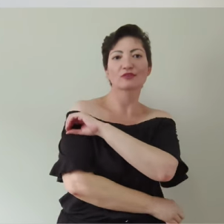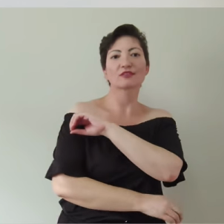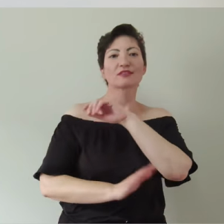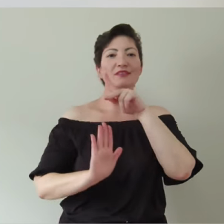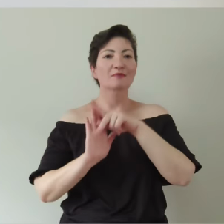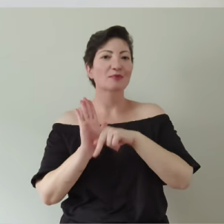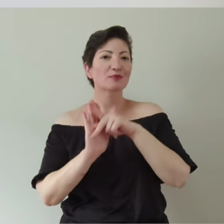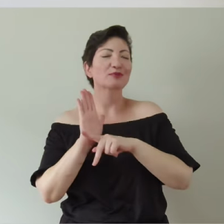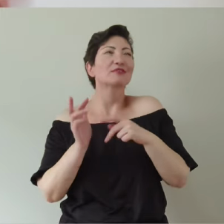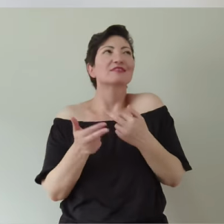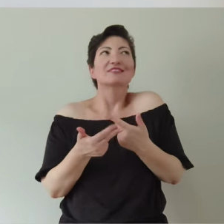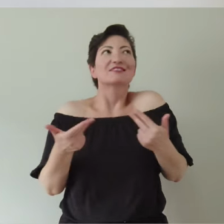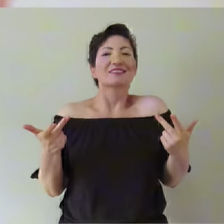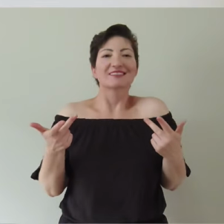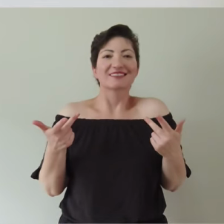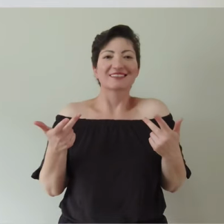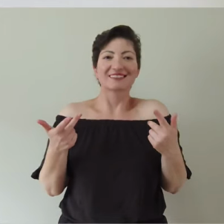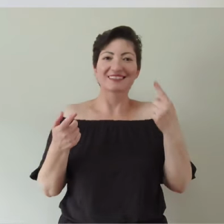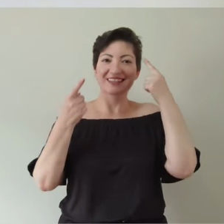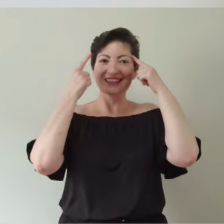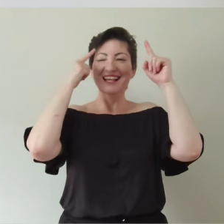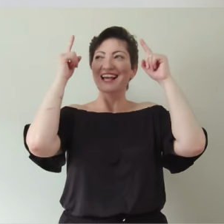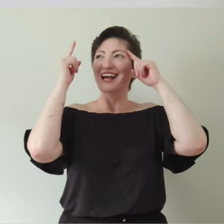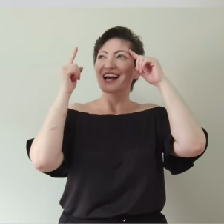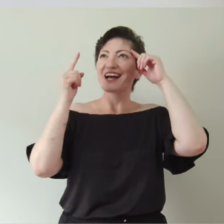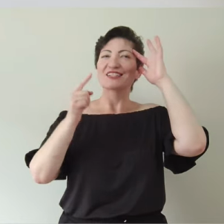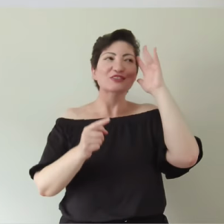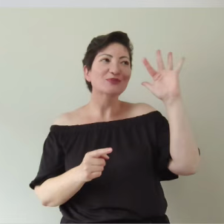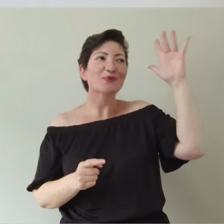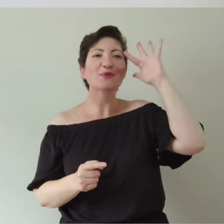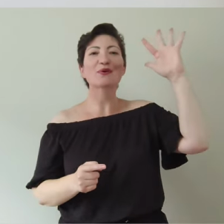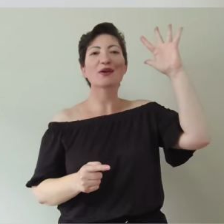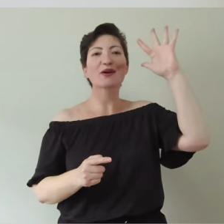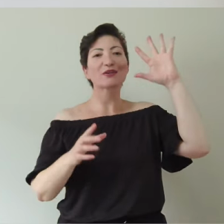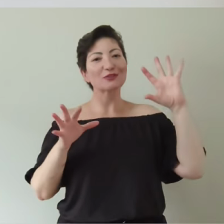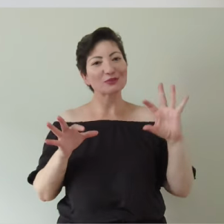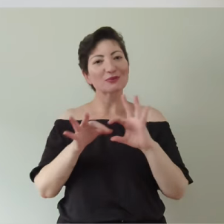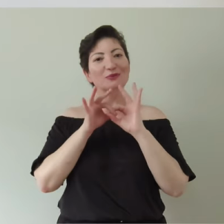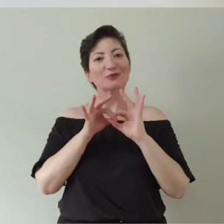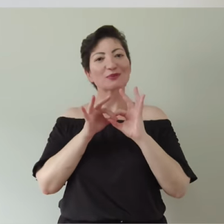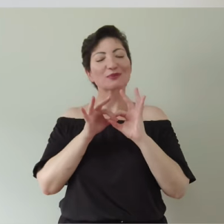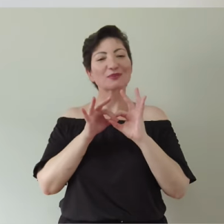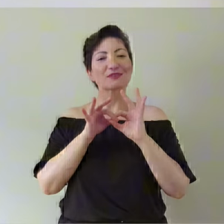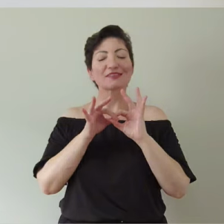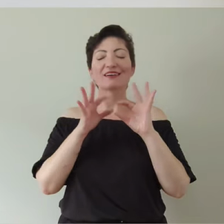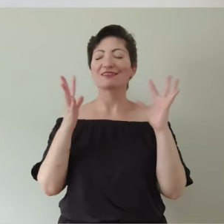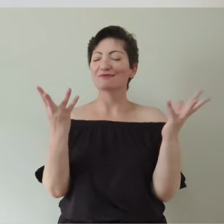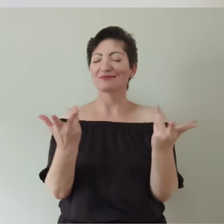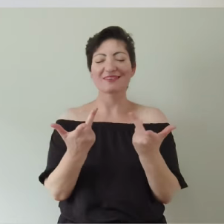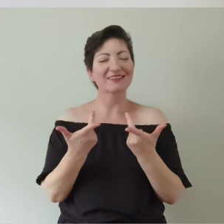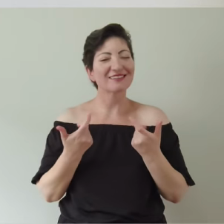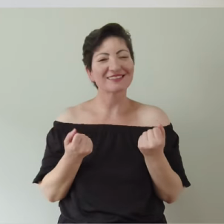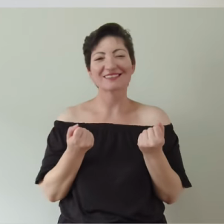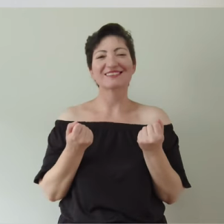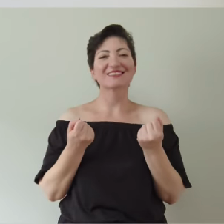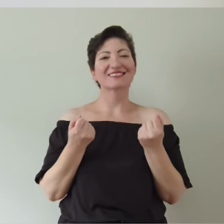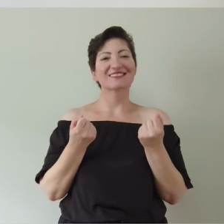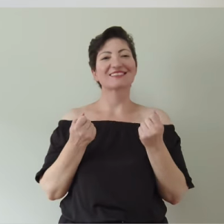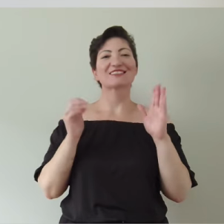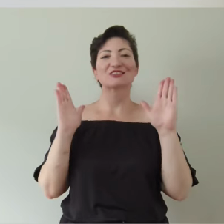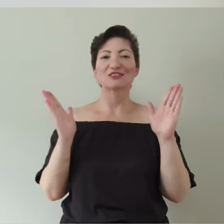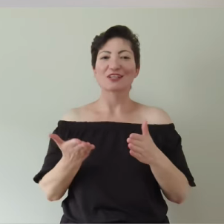projetos diferentes, de idealizar coisas juntos. Então, até agora, para mim, tem sido incrível. A gente já passou por